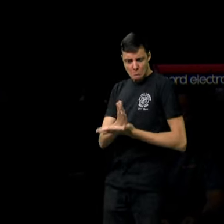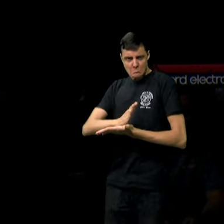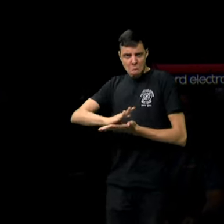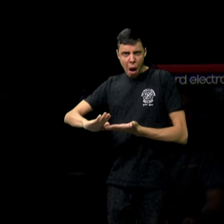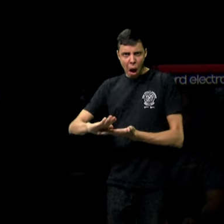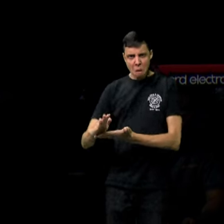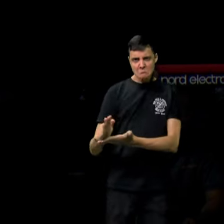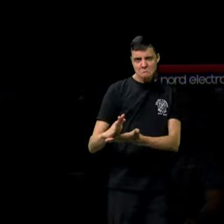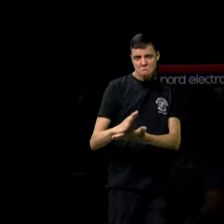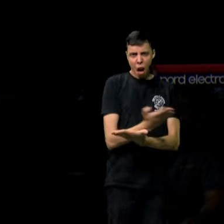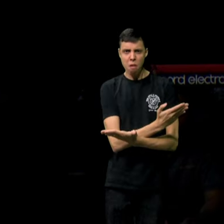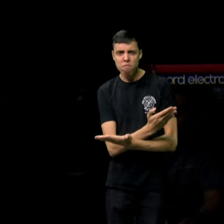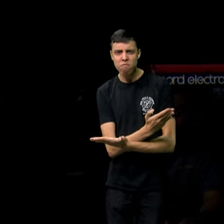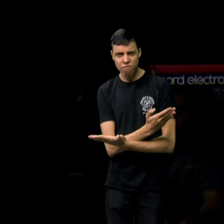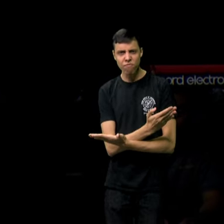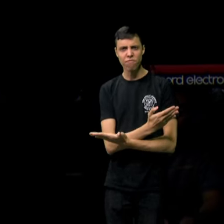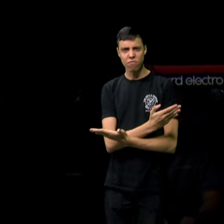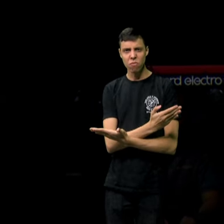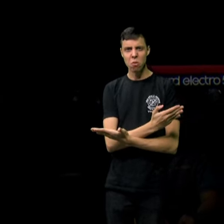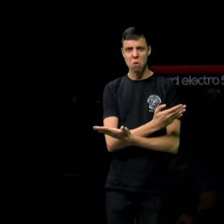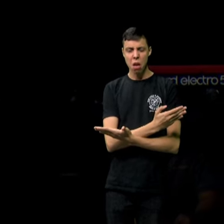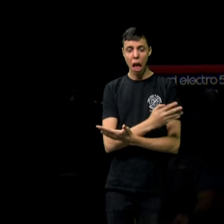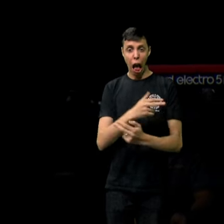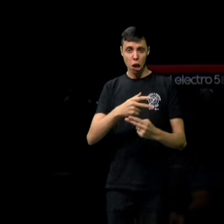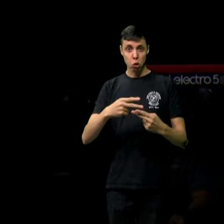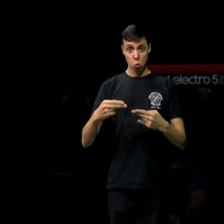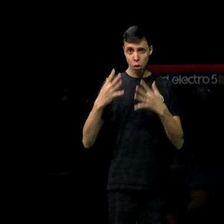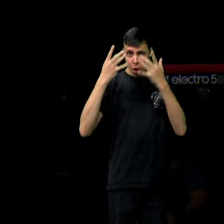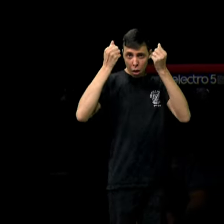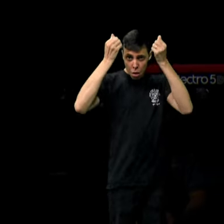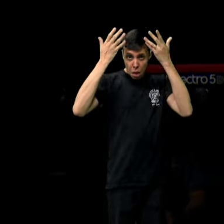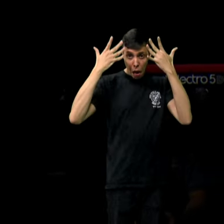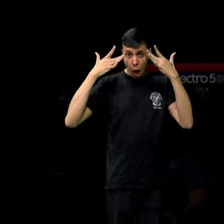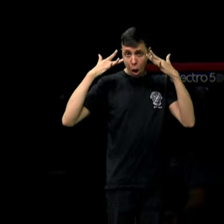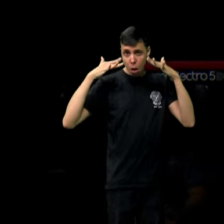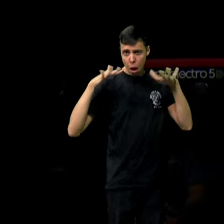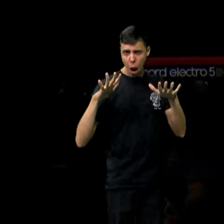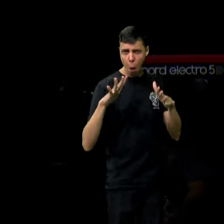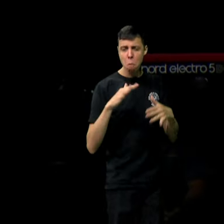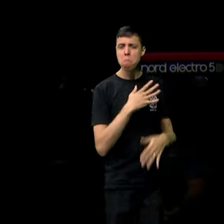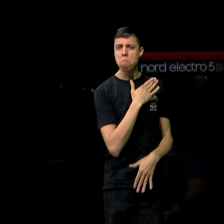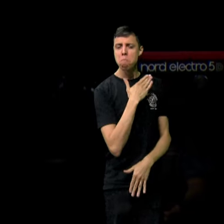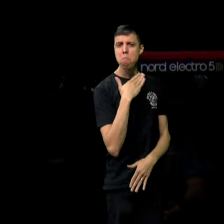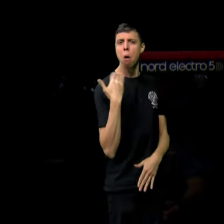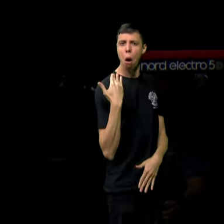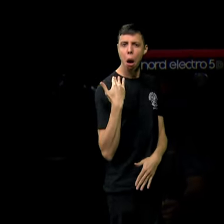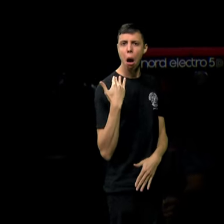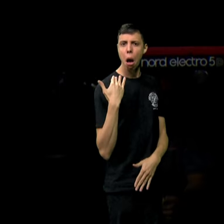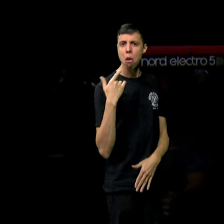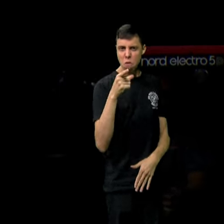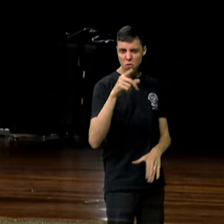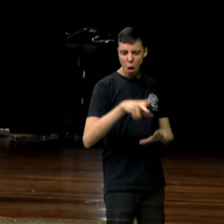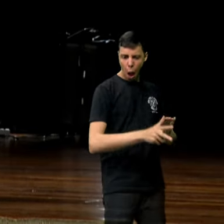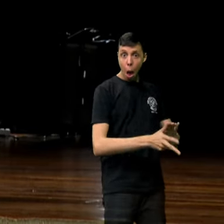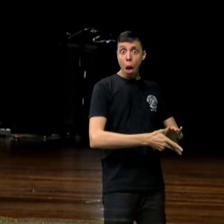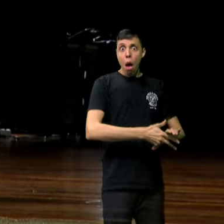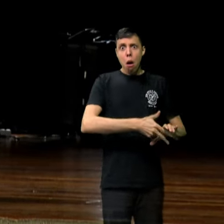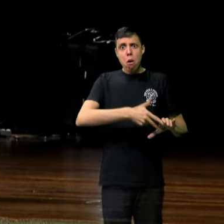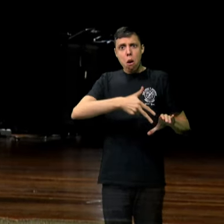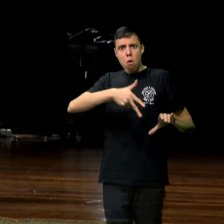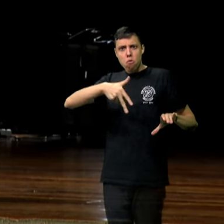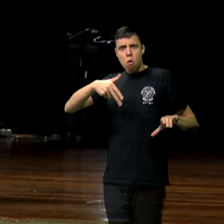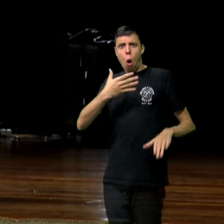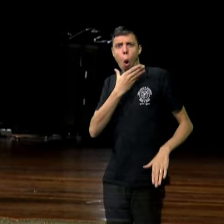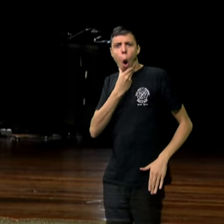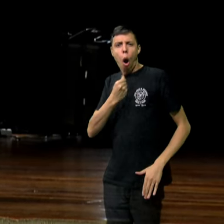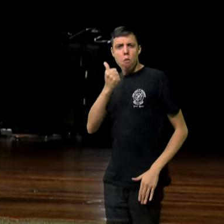meio, para o que é mortal e natural pereça e se ressuscite e se levante o homem e